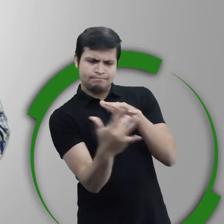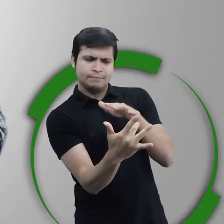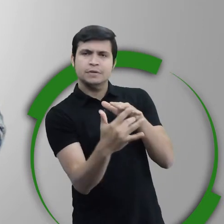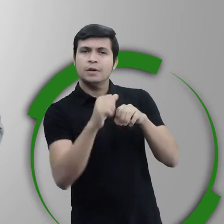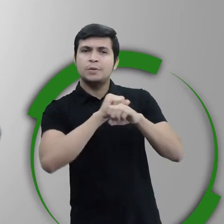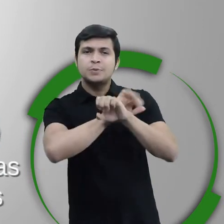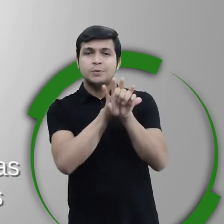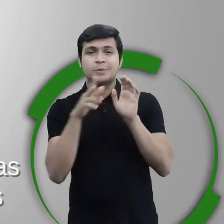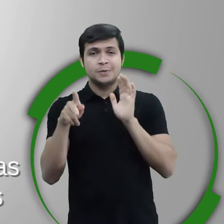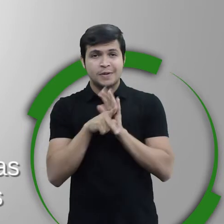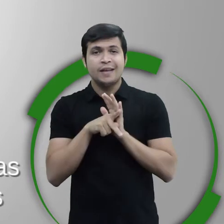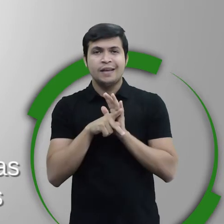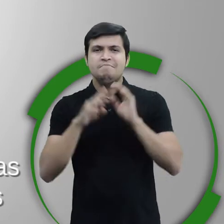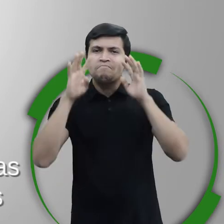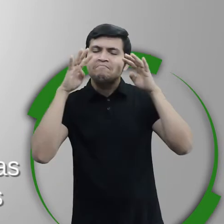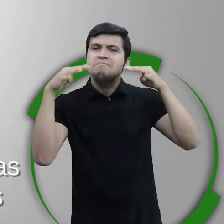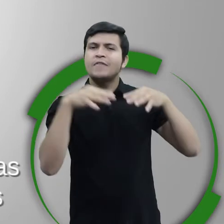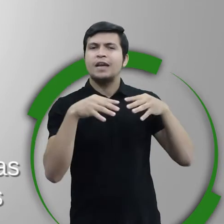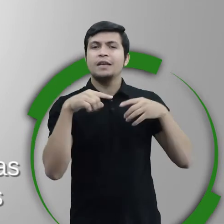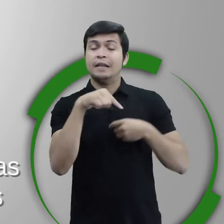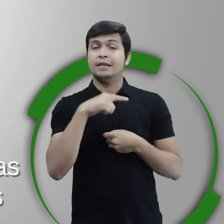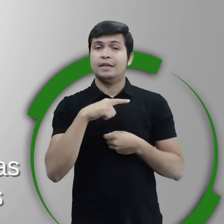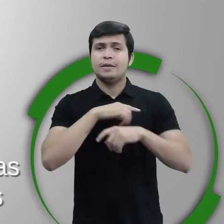redes sociais. Lá estaremos